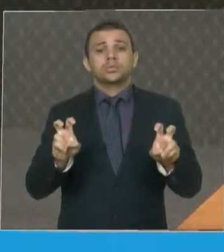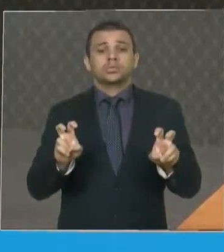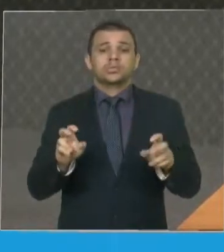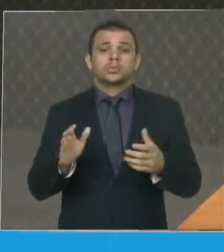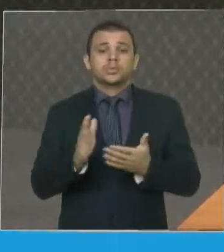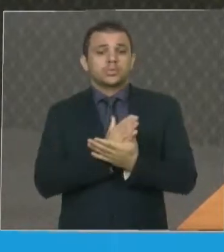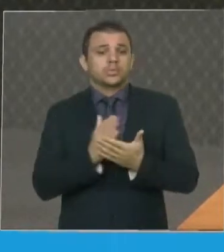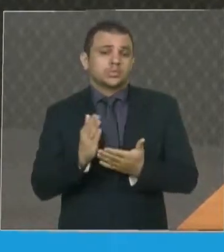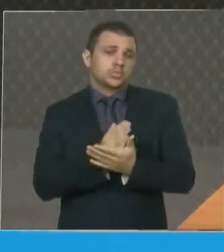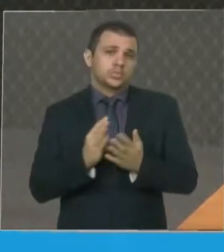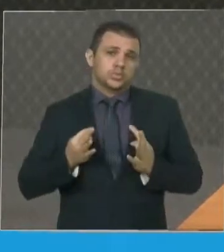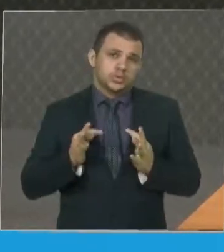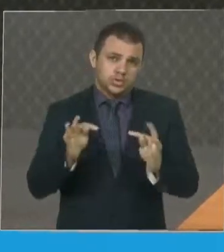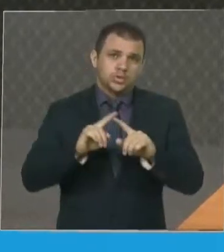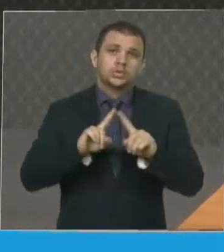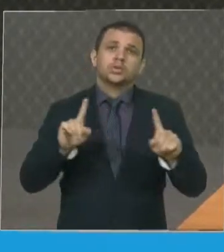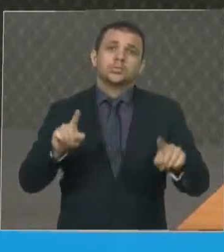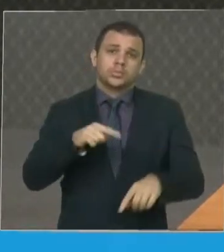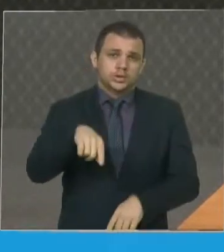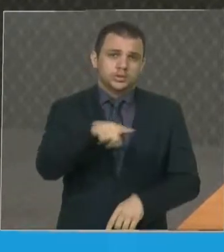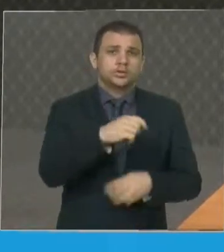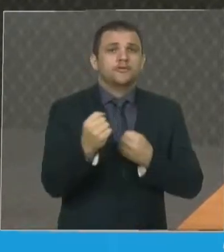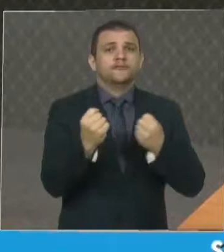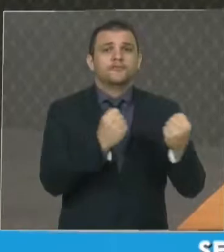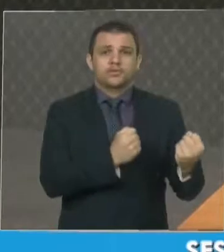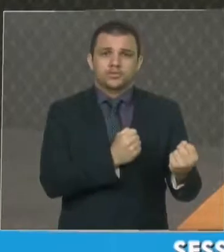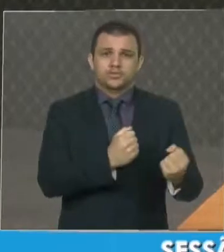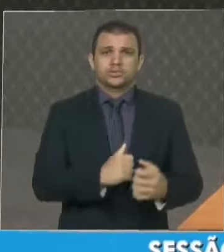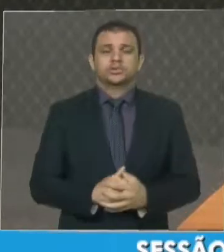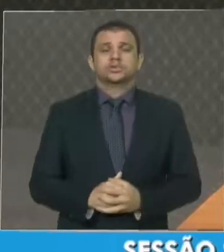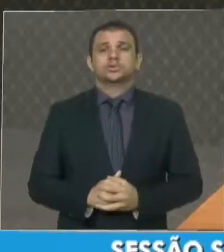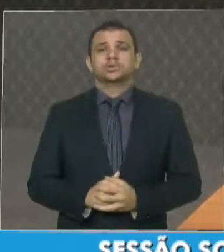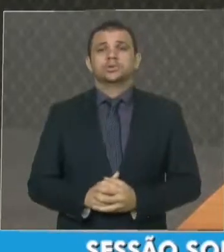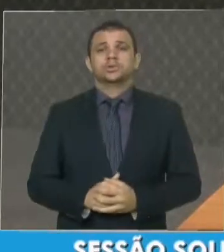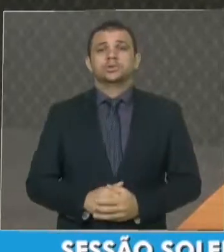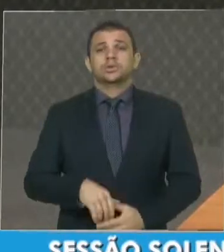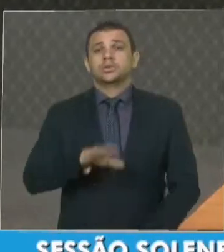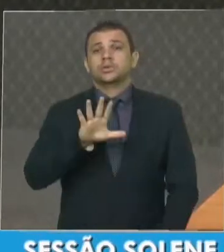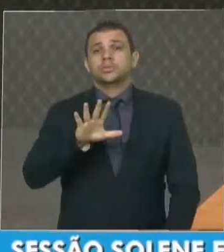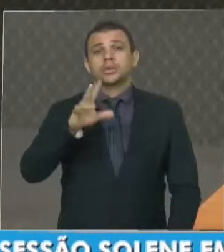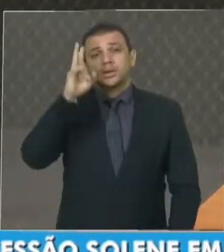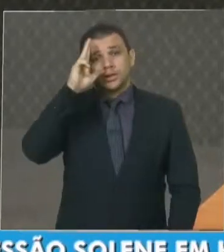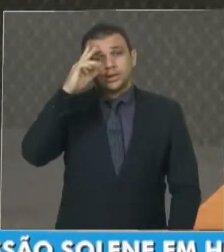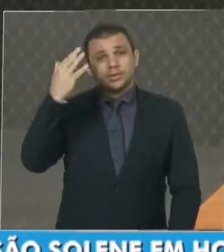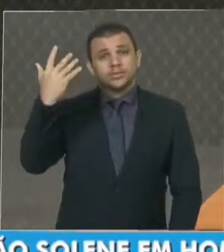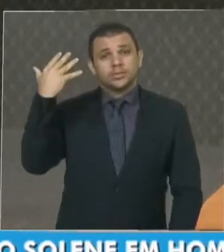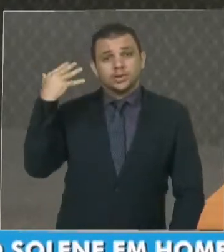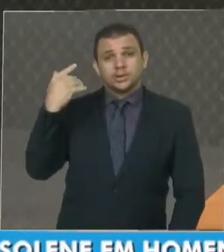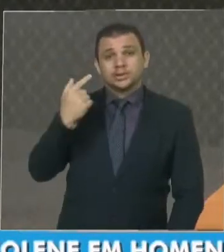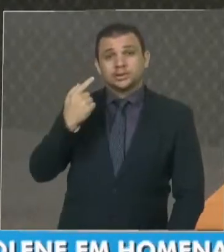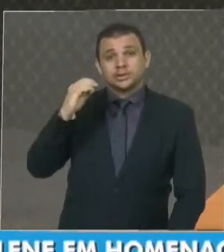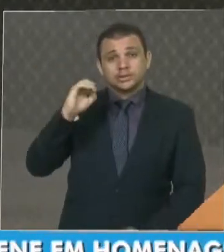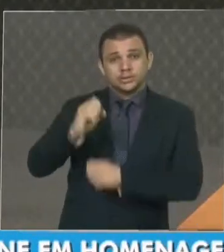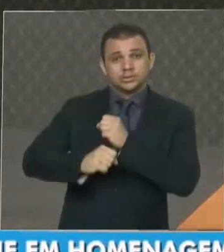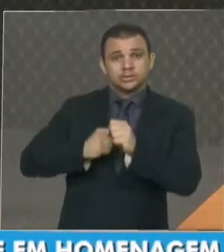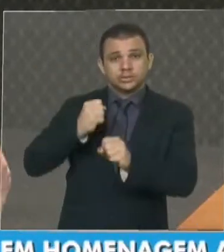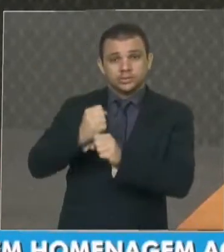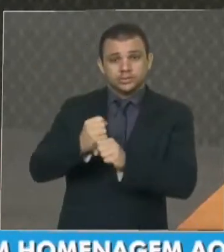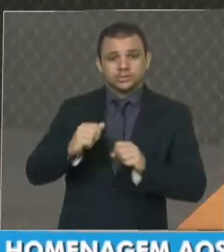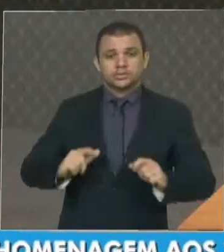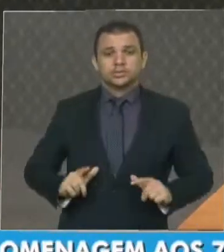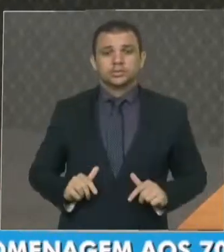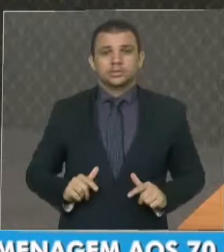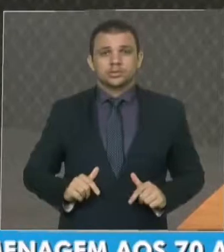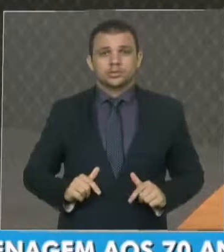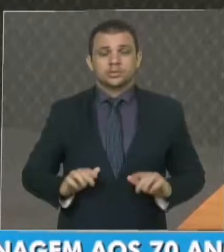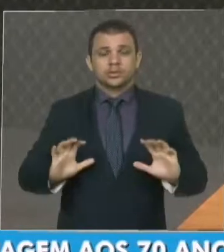forte. Vamos atrás para 70 anos de Israel. Celebrar 70 anos para o